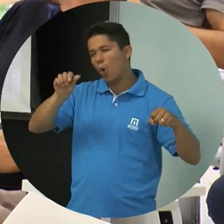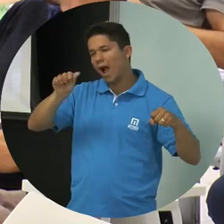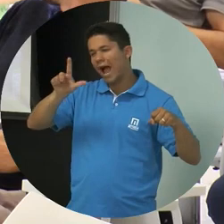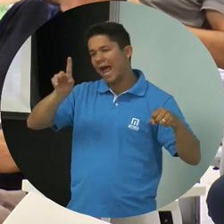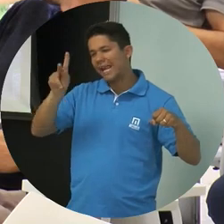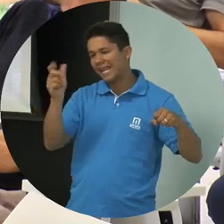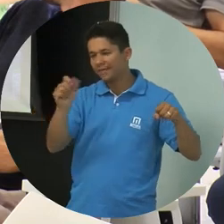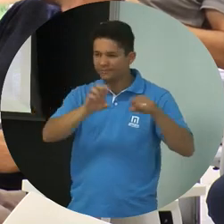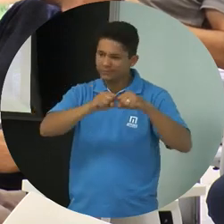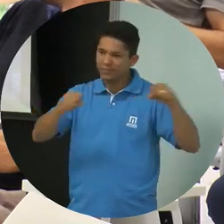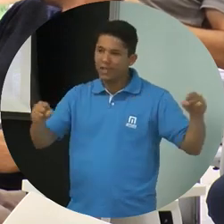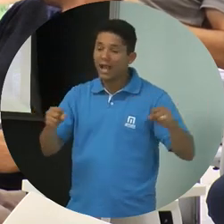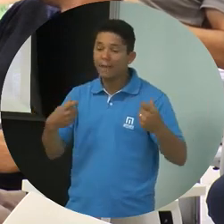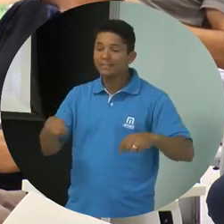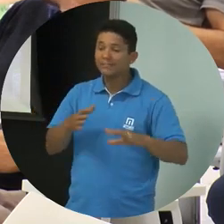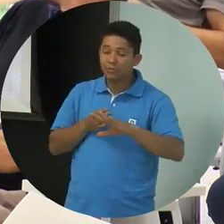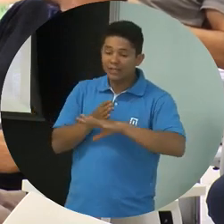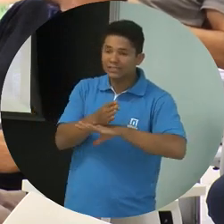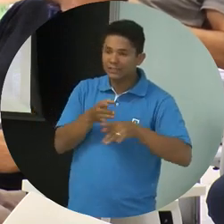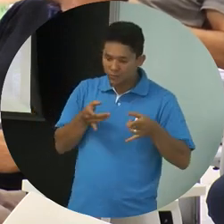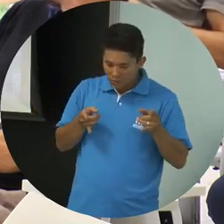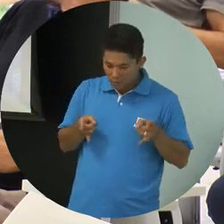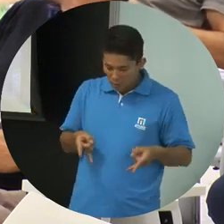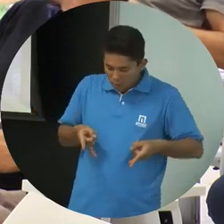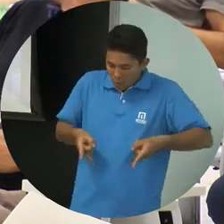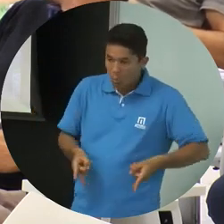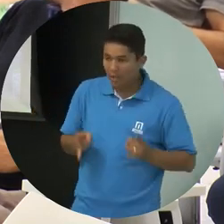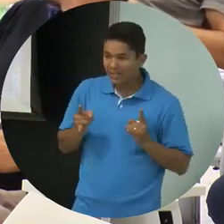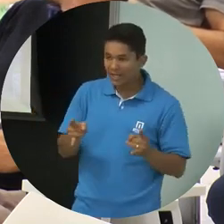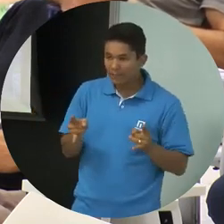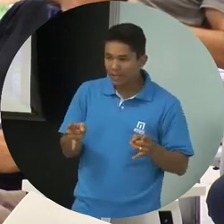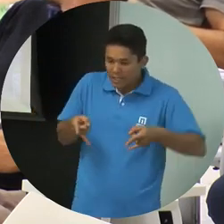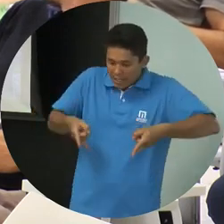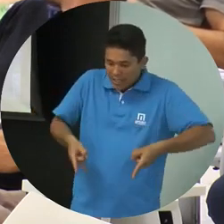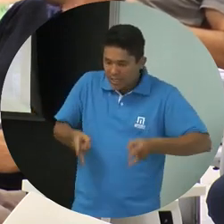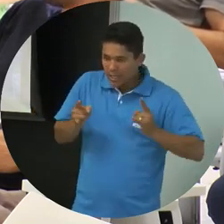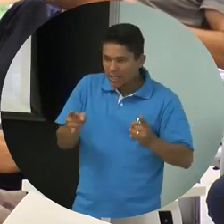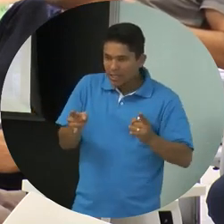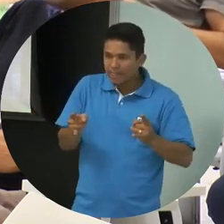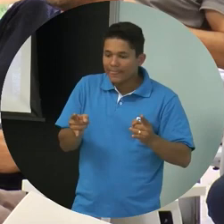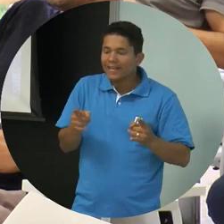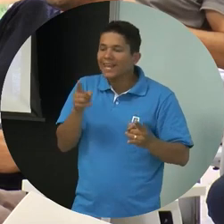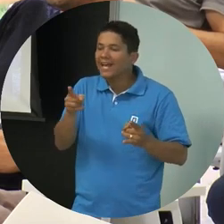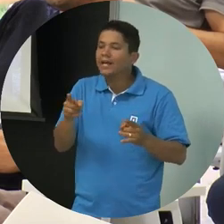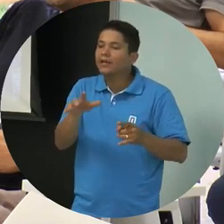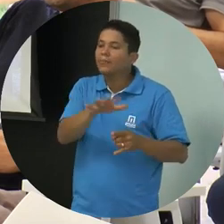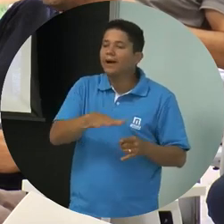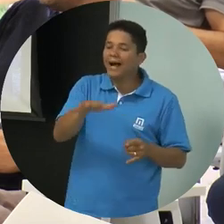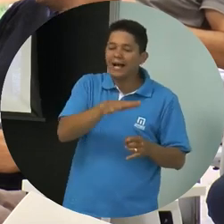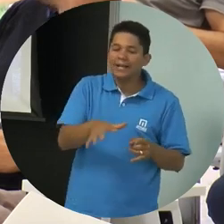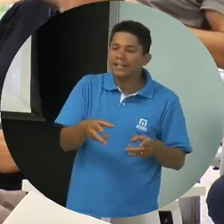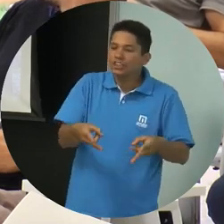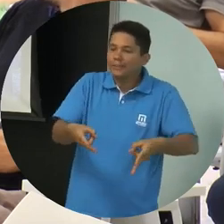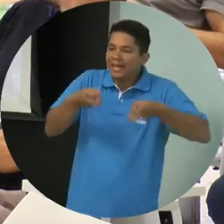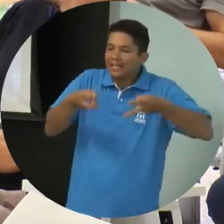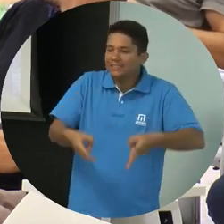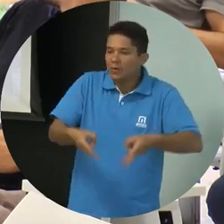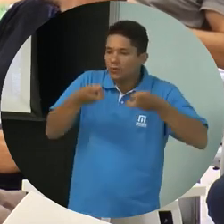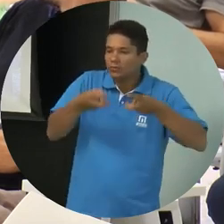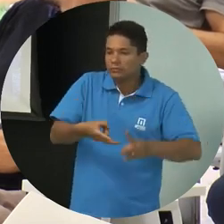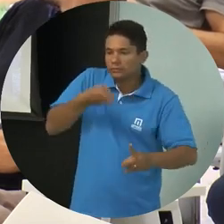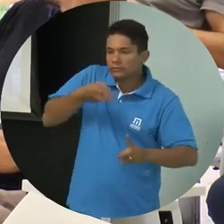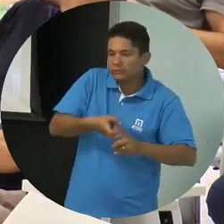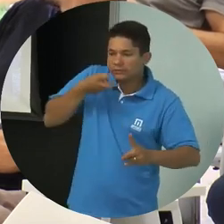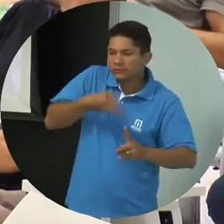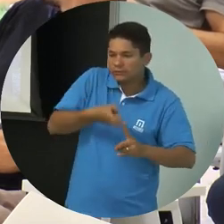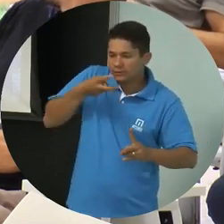acesso, né, andaime, dentro de área de mineração, que é muito complicado. Eu acho que seria aí uma área que é pequena, aproximadamente 30 por 30,